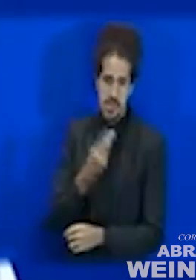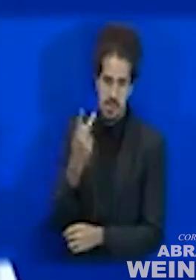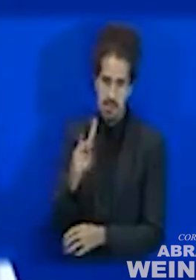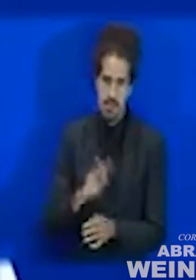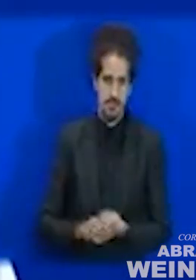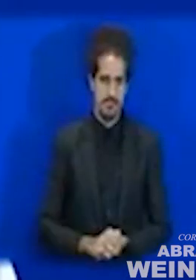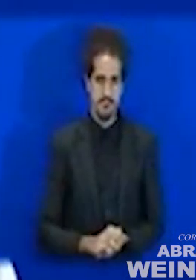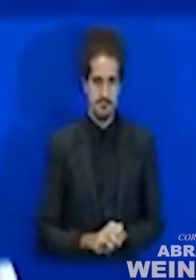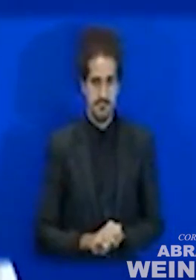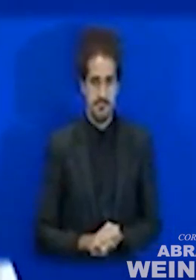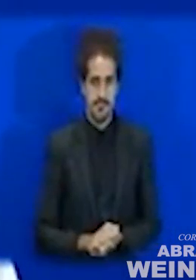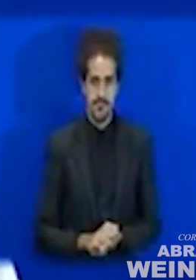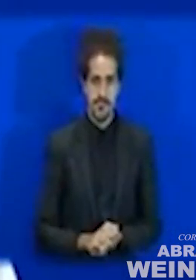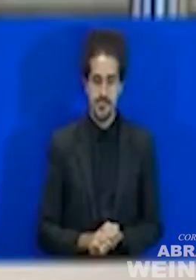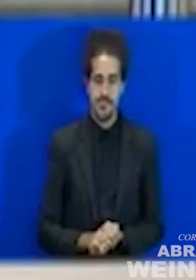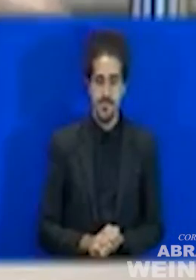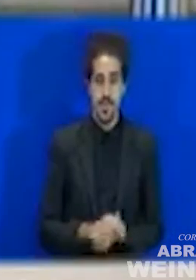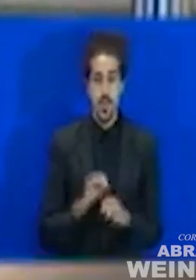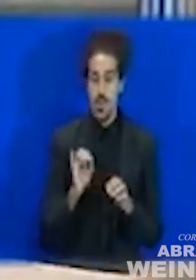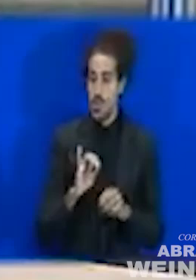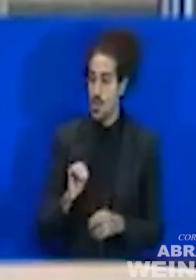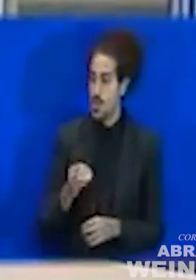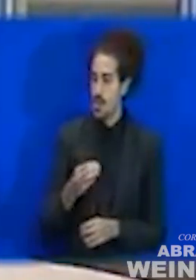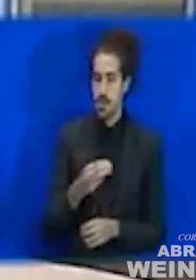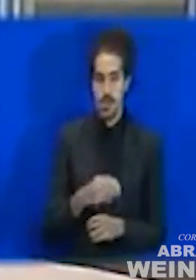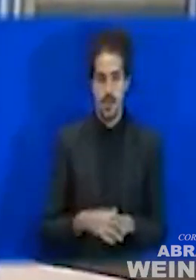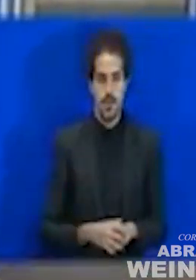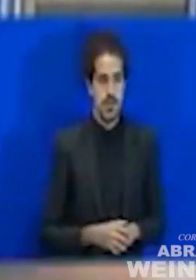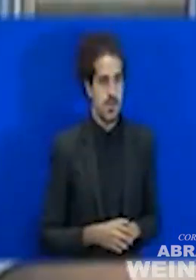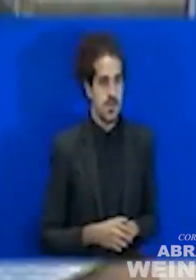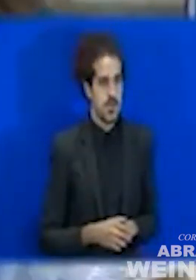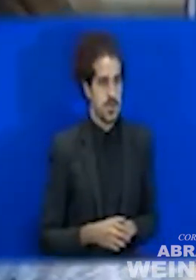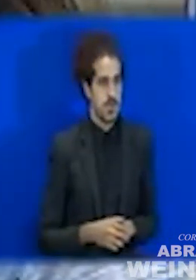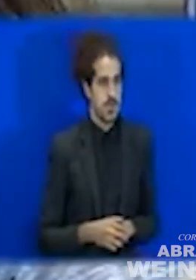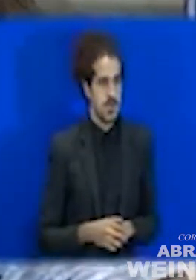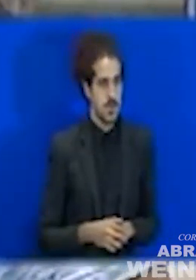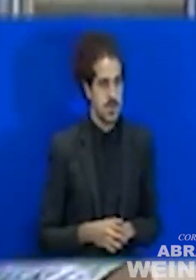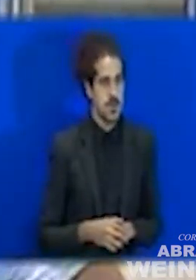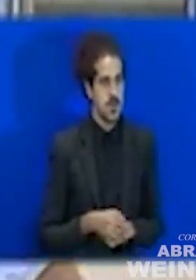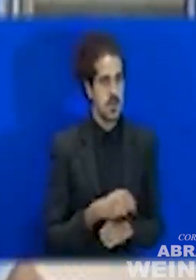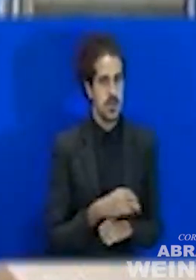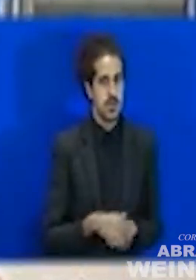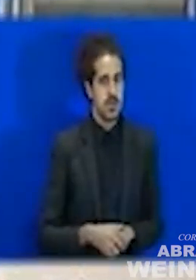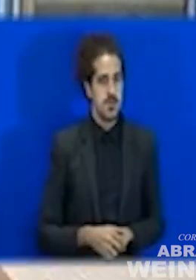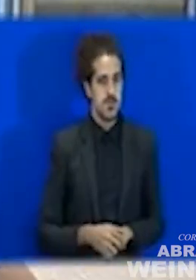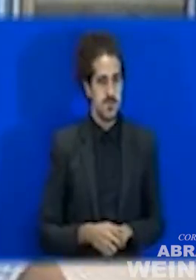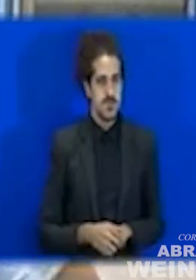emoção. Ministro, boa noite. Boa noite. Tinha uma colega lá no fundo antes que queria fazer uma pergunta. Já.